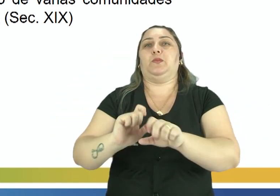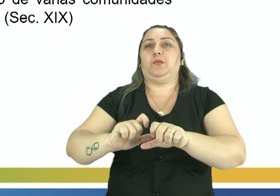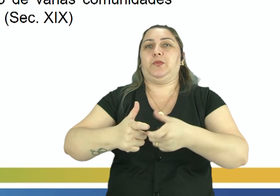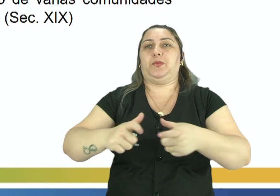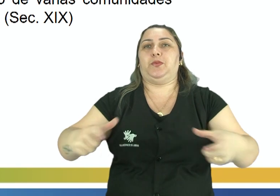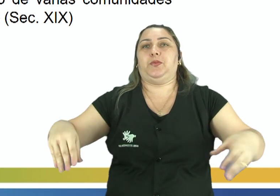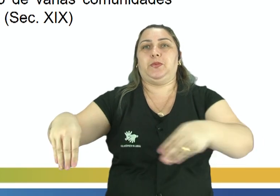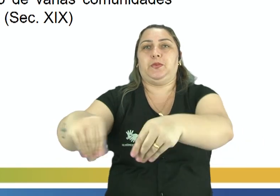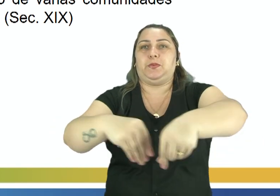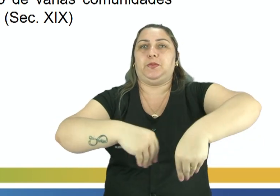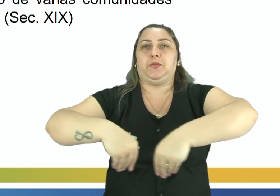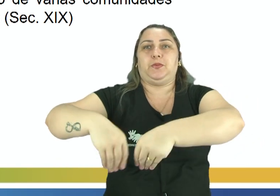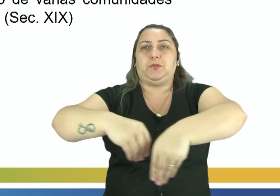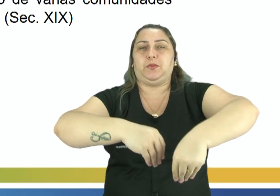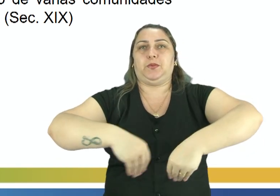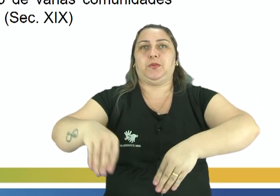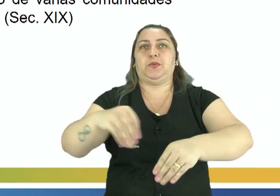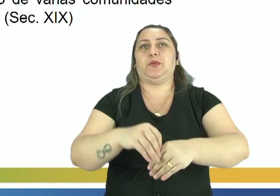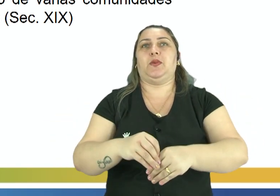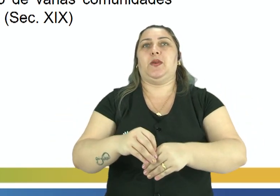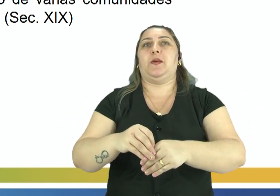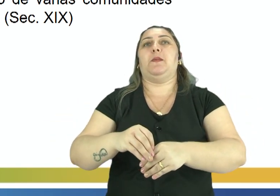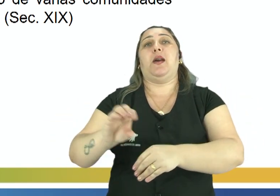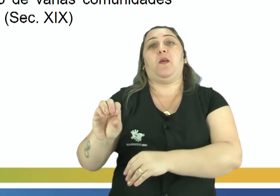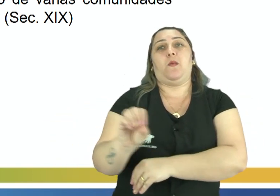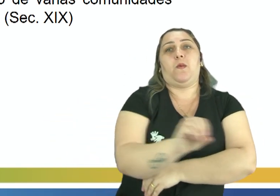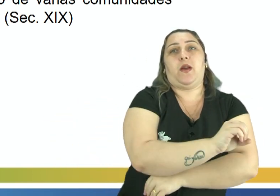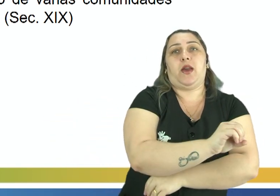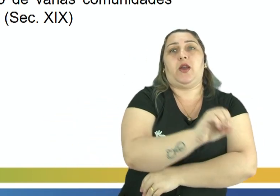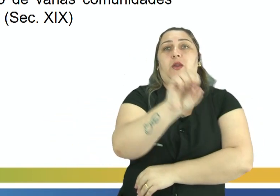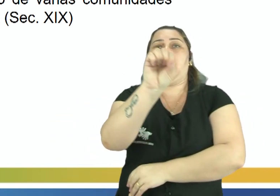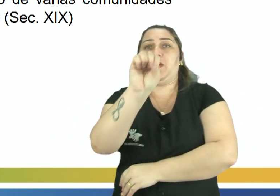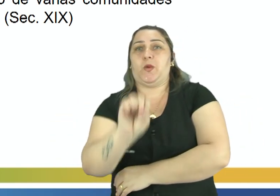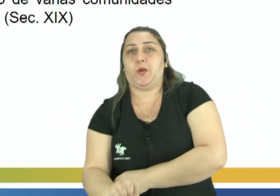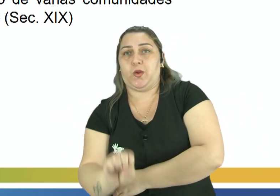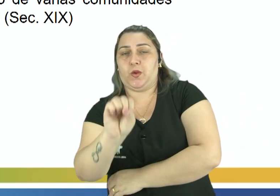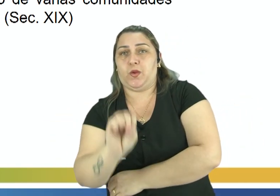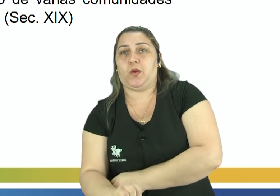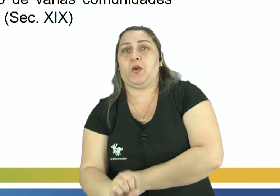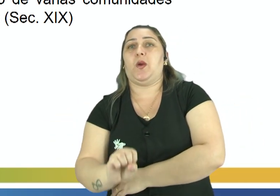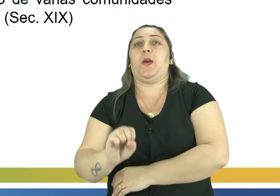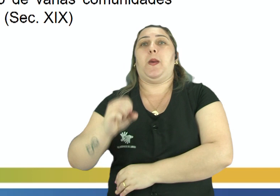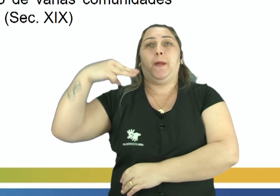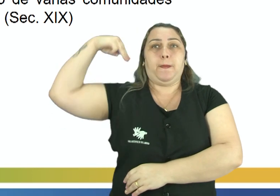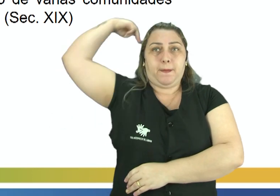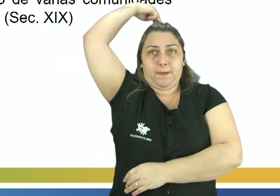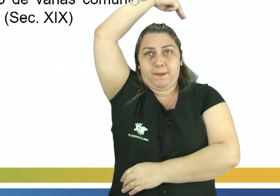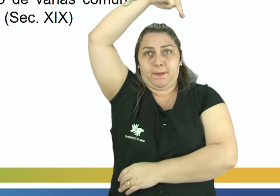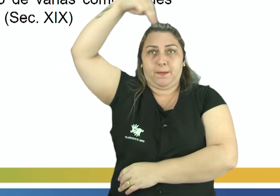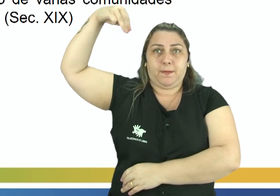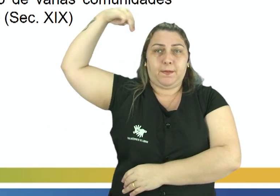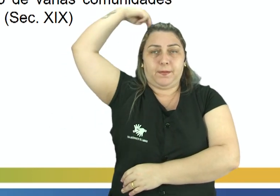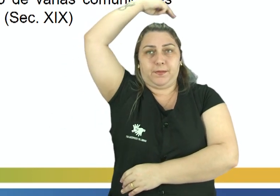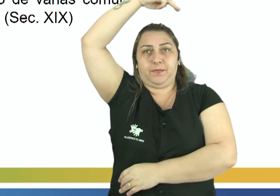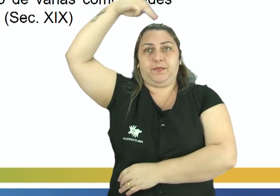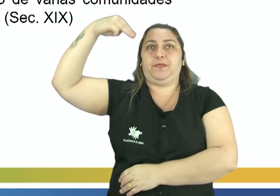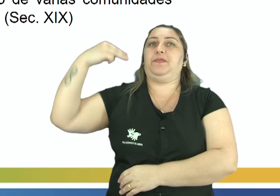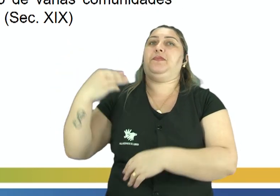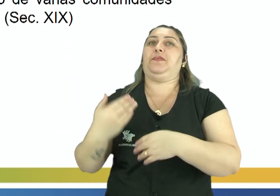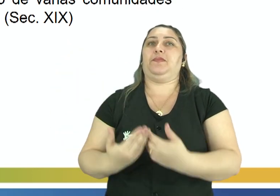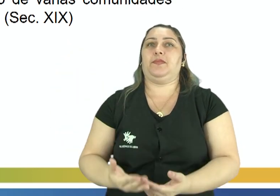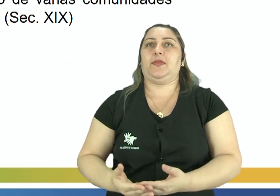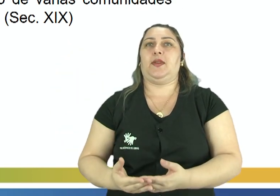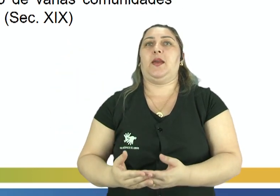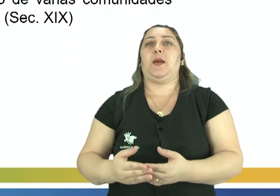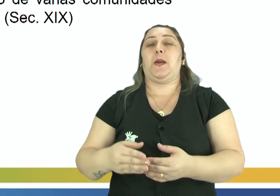expansão territorial, seja para o oeste, seja para o sul, no sentido do México, seja anexando de forma pacífica